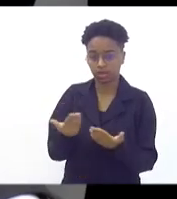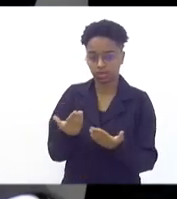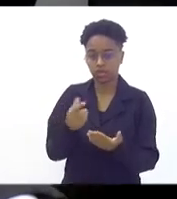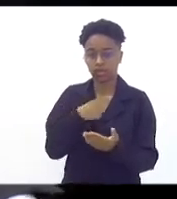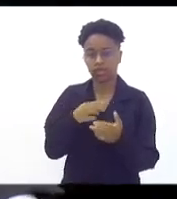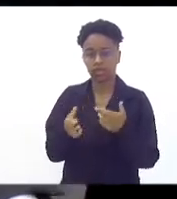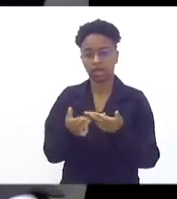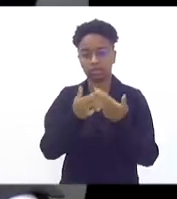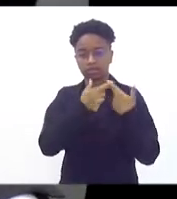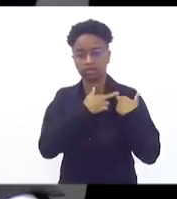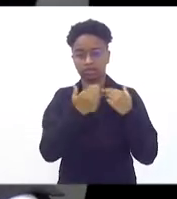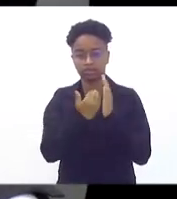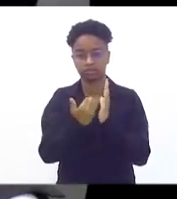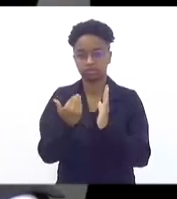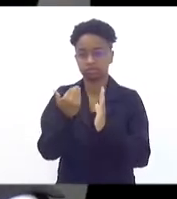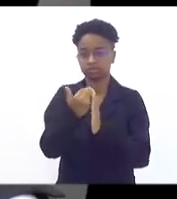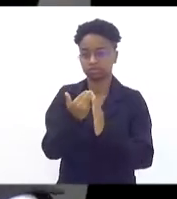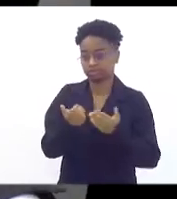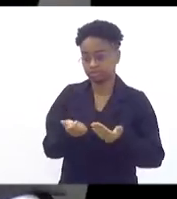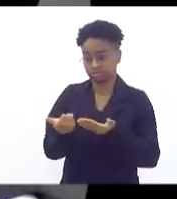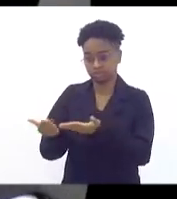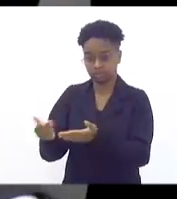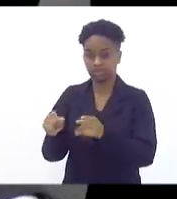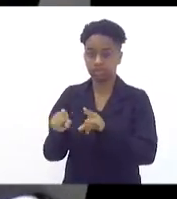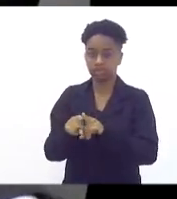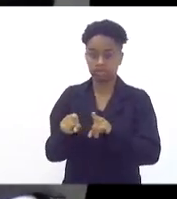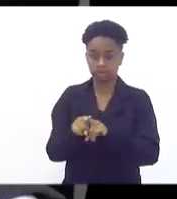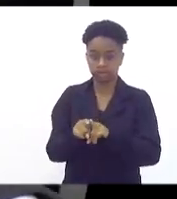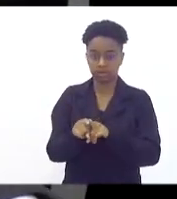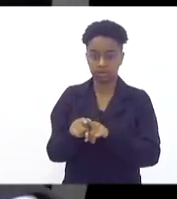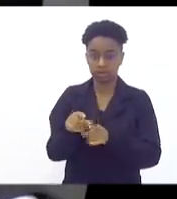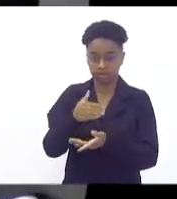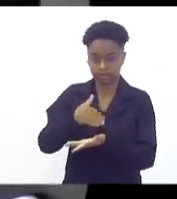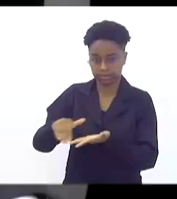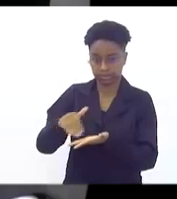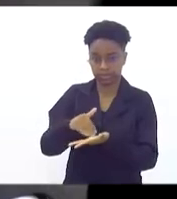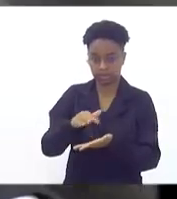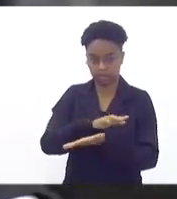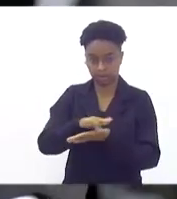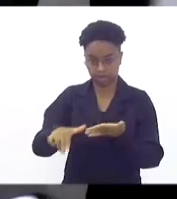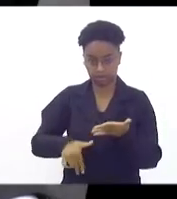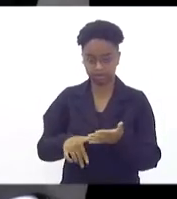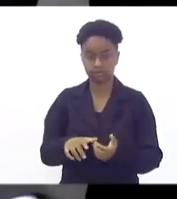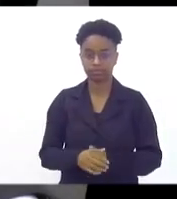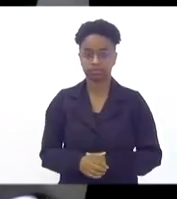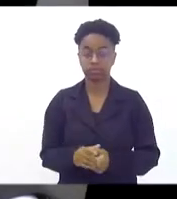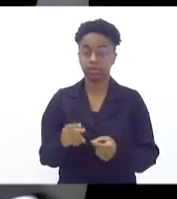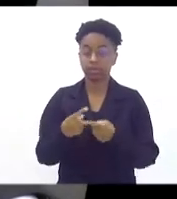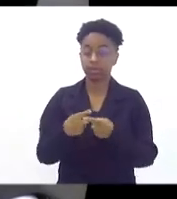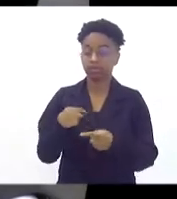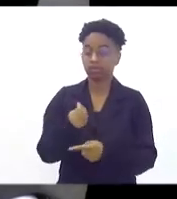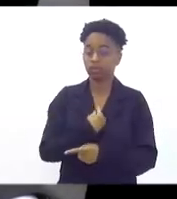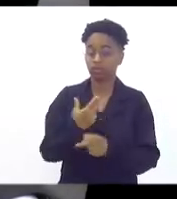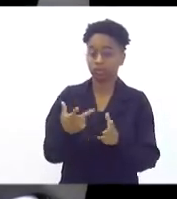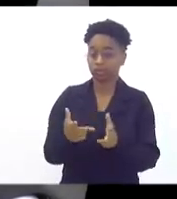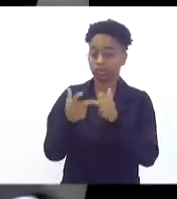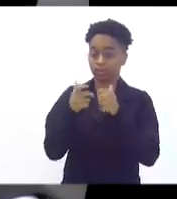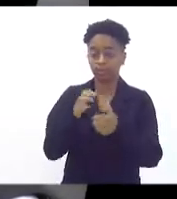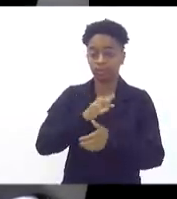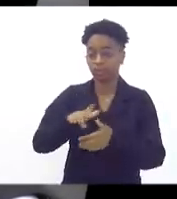responsabilidade muito grande nas suas mãos e nas mãos da sua secretaria né a gente entende que não é papel da